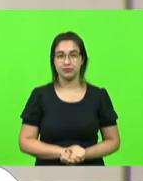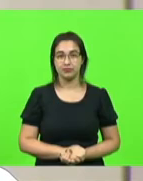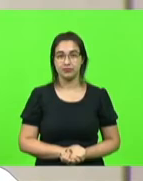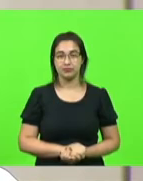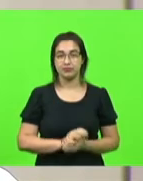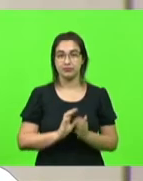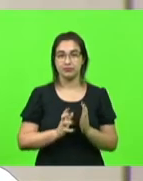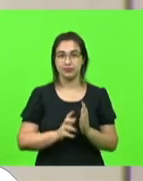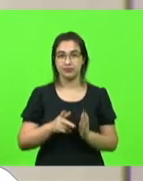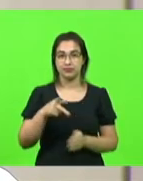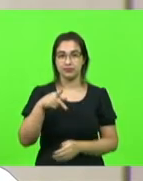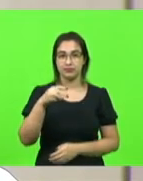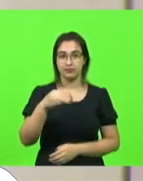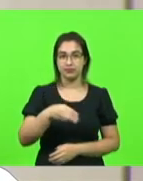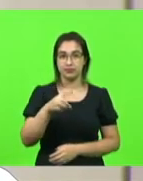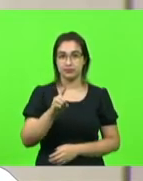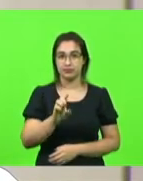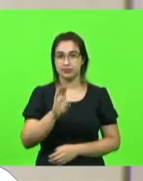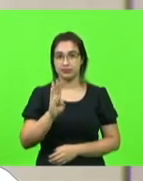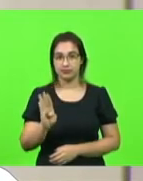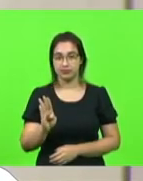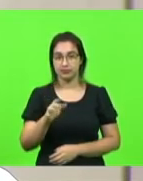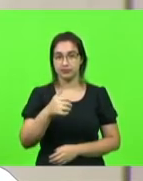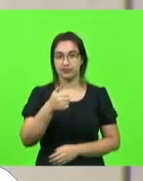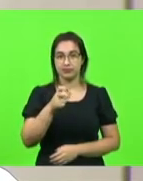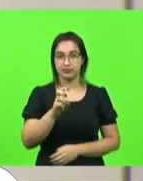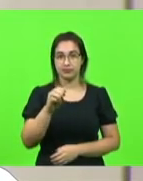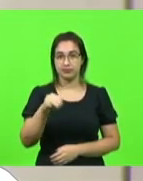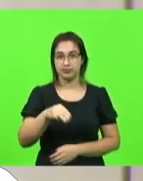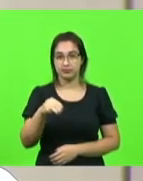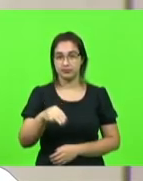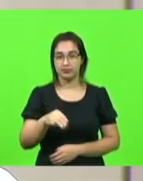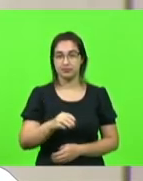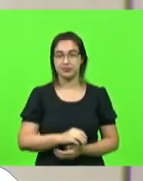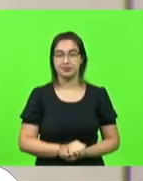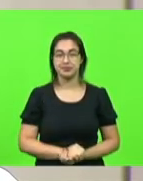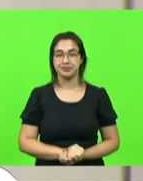Bloco MDB, Partido Novo, por 15 minutos.